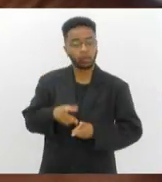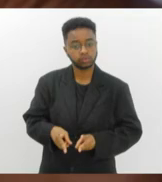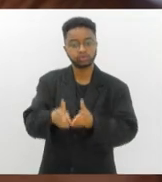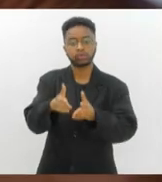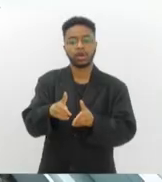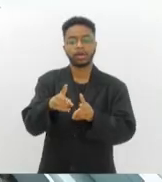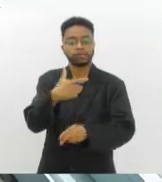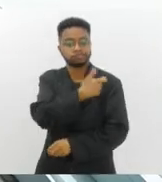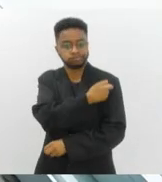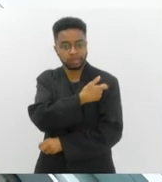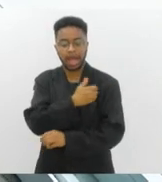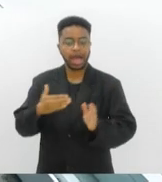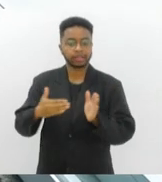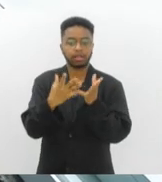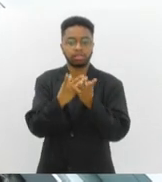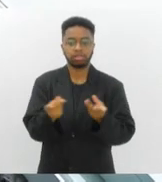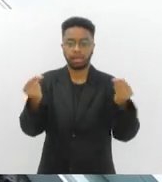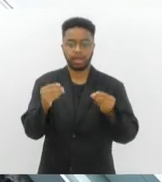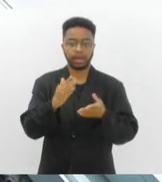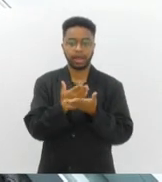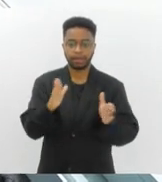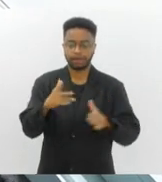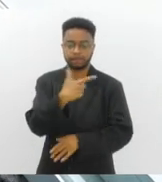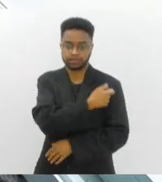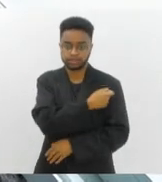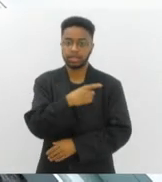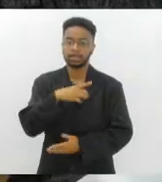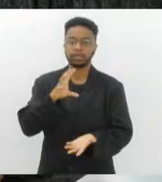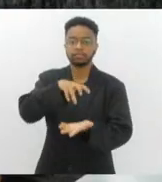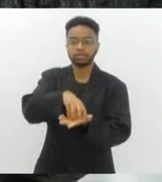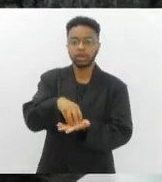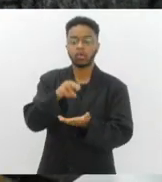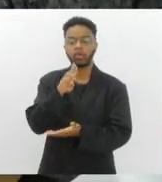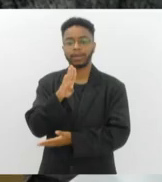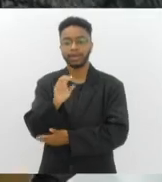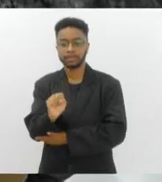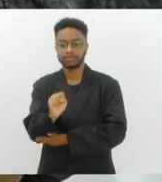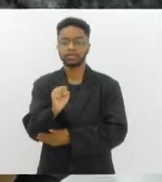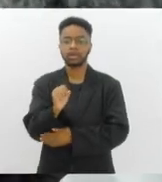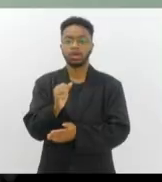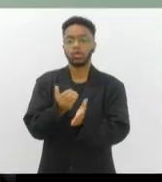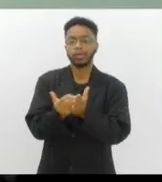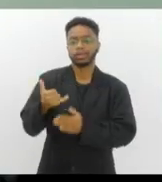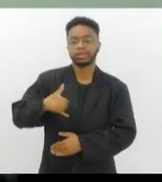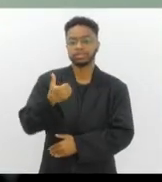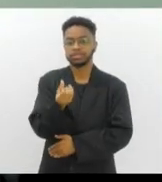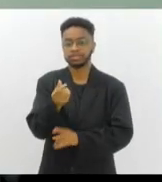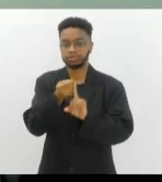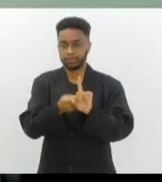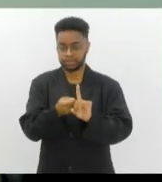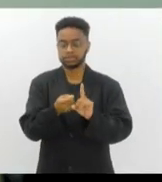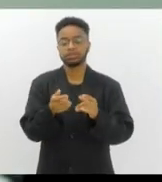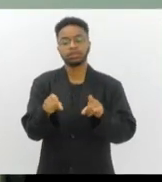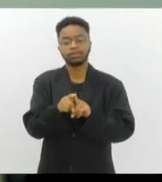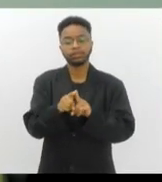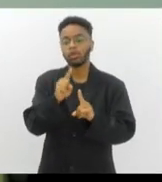contra a doença. As vacinas estão disponíveis nas unidades de atenção primária a partir de 6 meses de idade. A expectativa é ampliar o